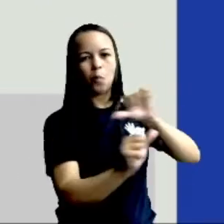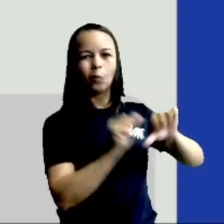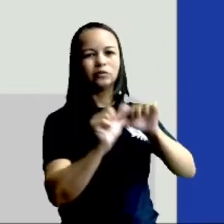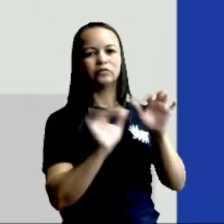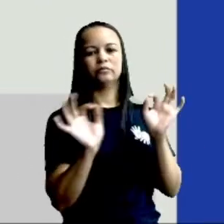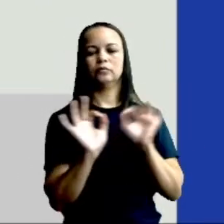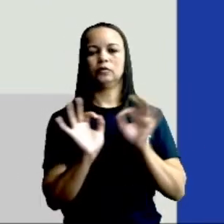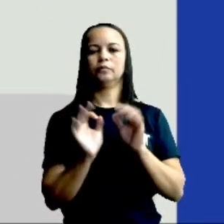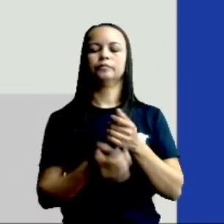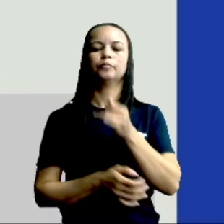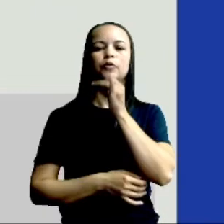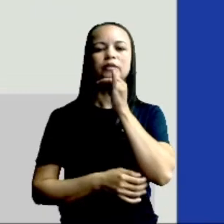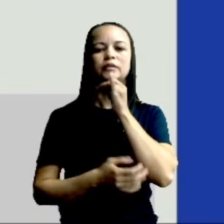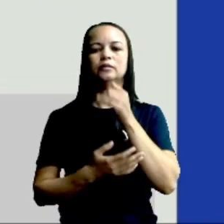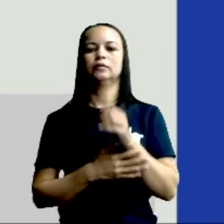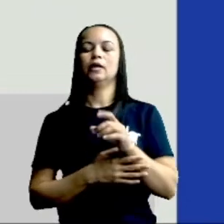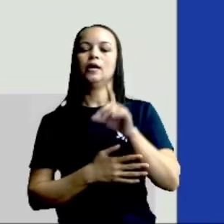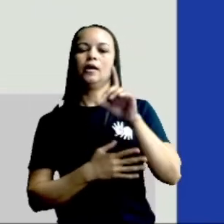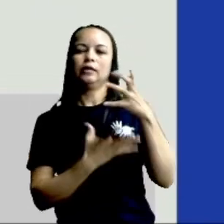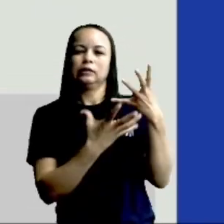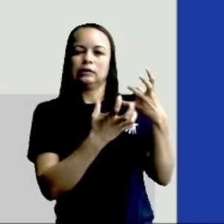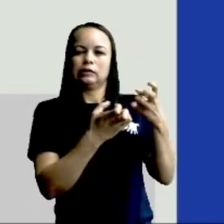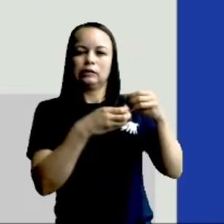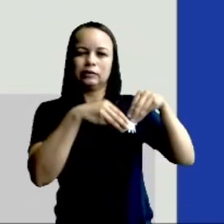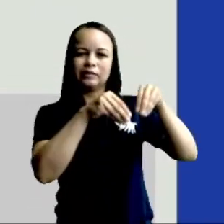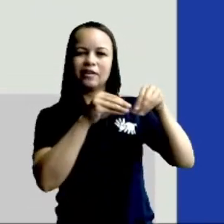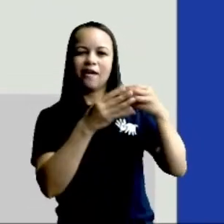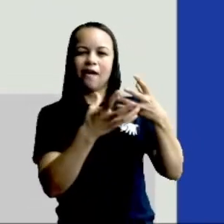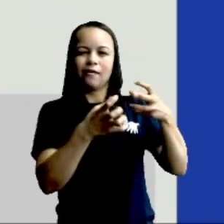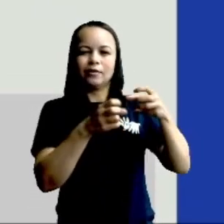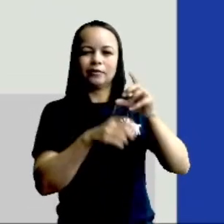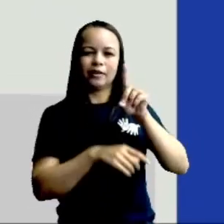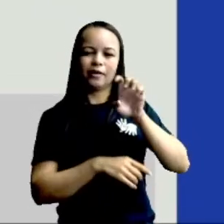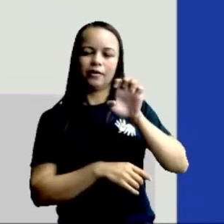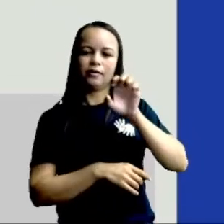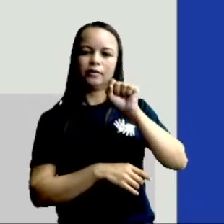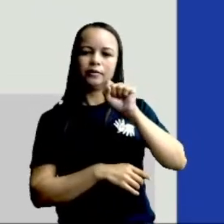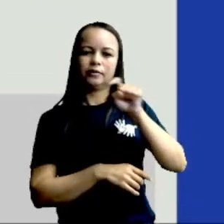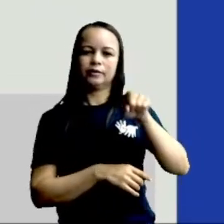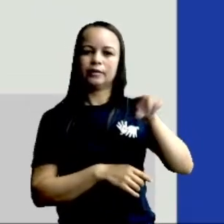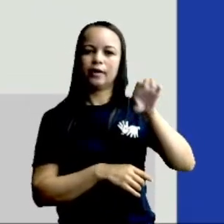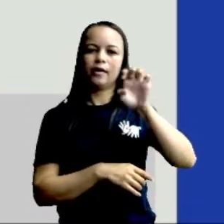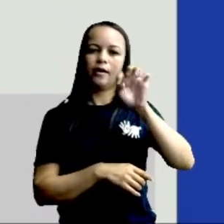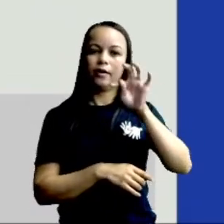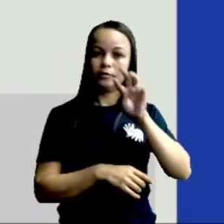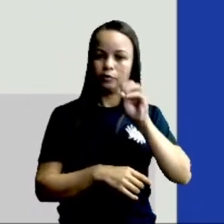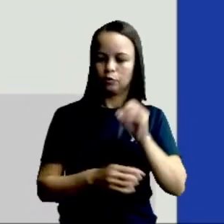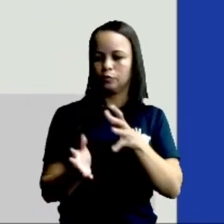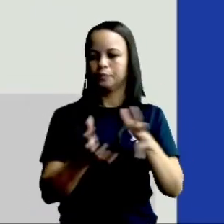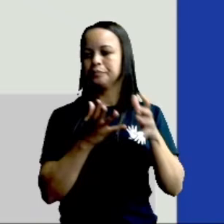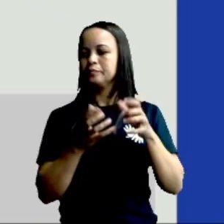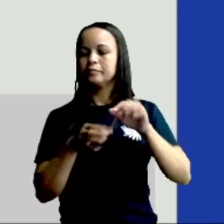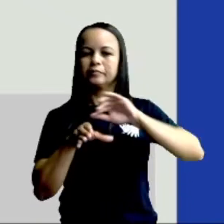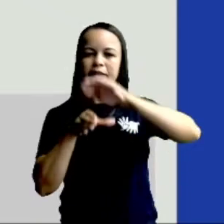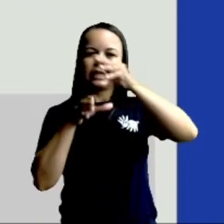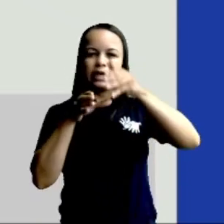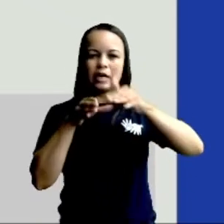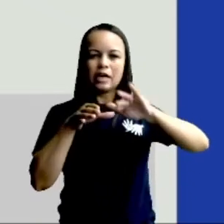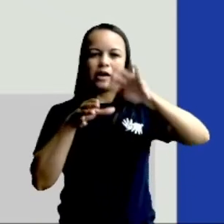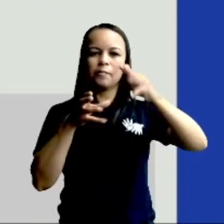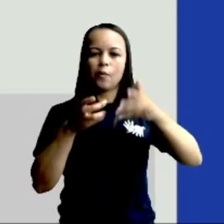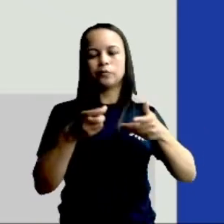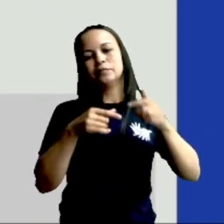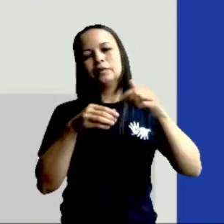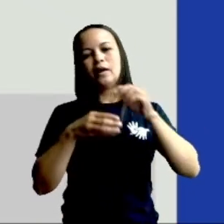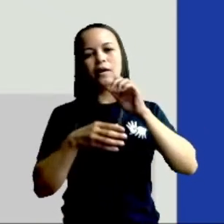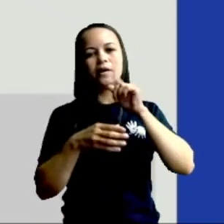exemplo, desertos isolados, lagos e montanhas nunca visitados, ilhas inóspitas, dentre tantos